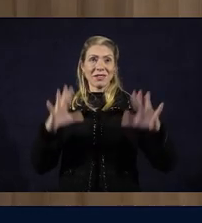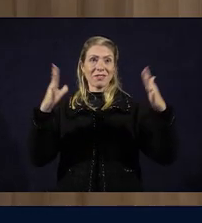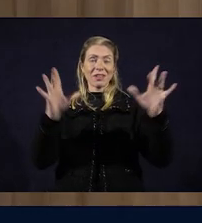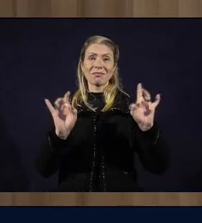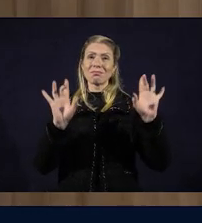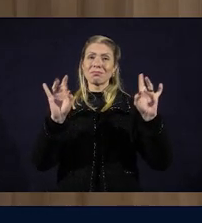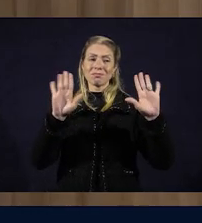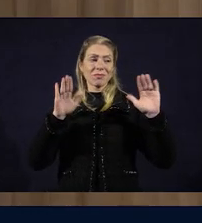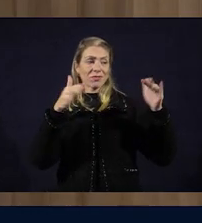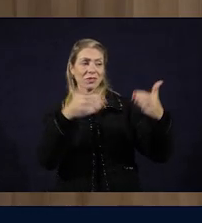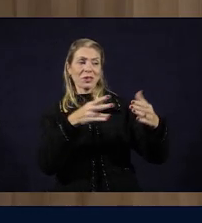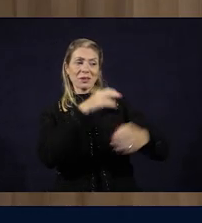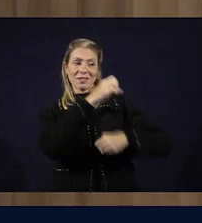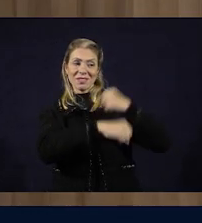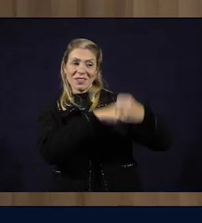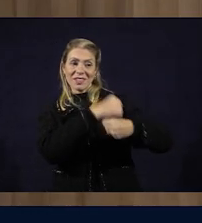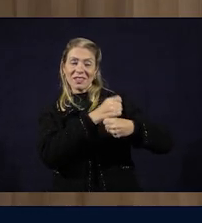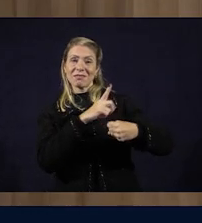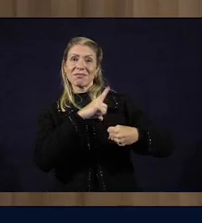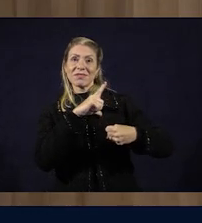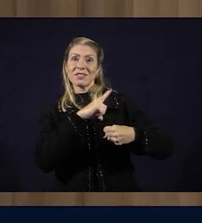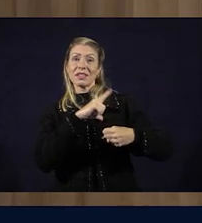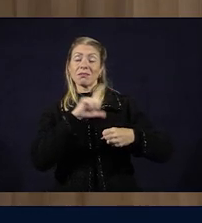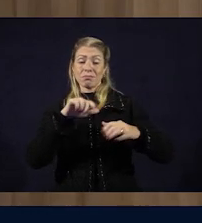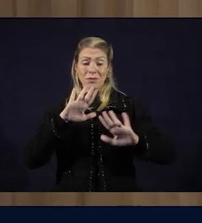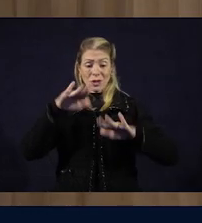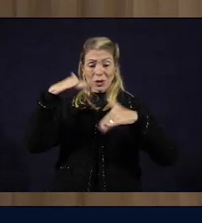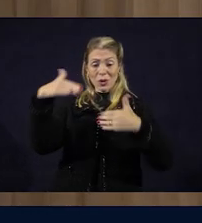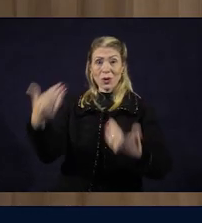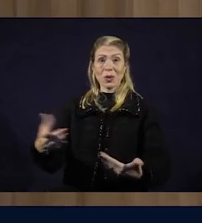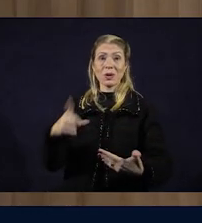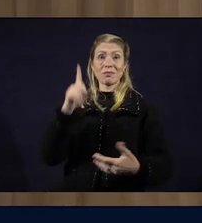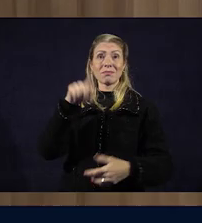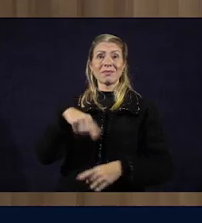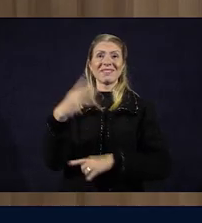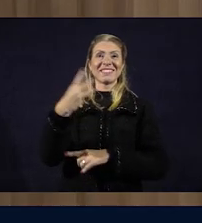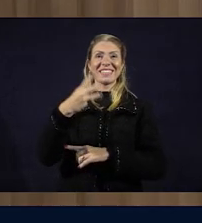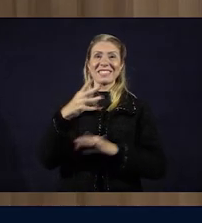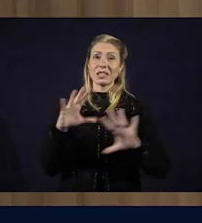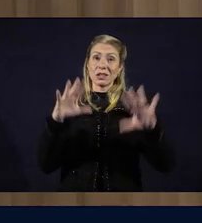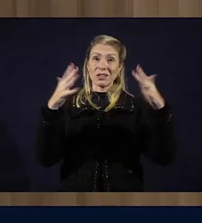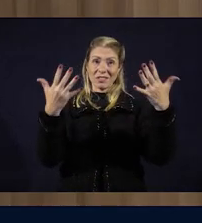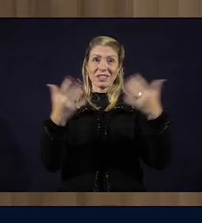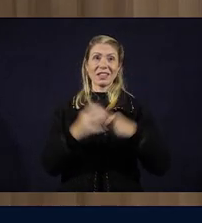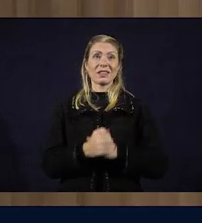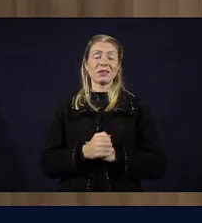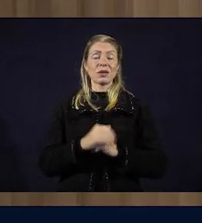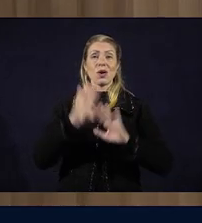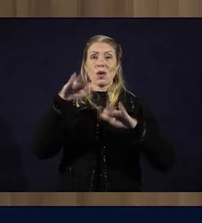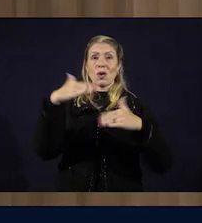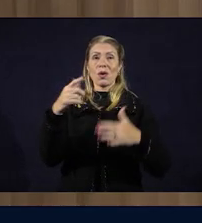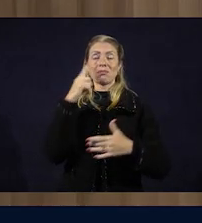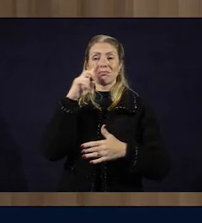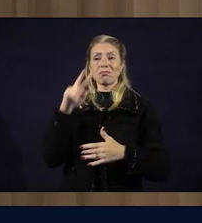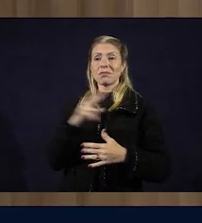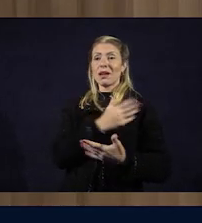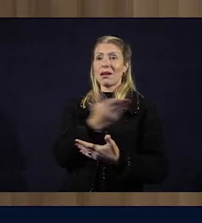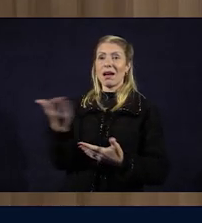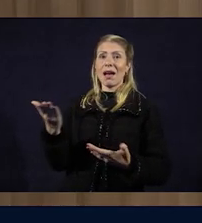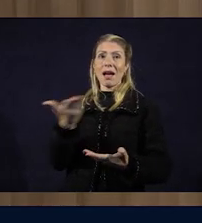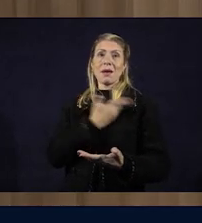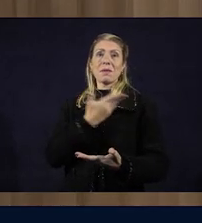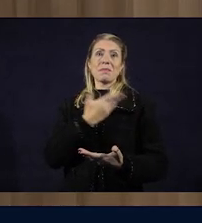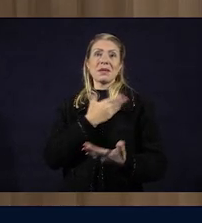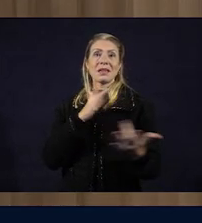no calendário anual então para nós é uma grande honra tá aqui na terceira Edição uma grande honra ver tantos amigos aqui pessoalmente